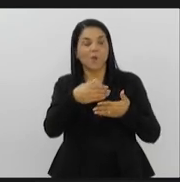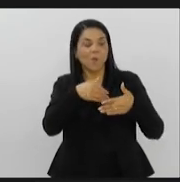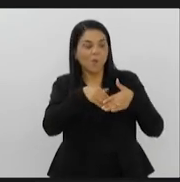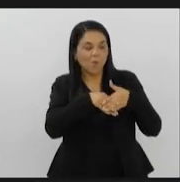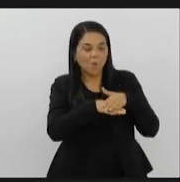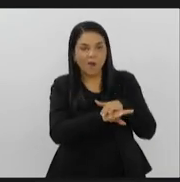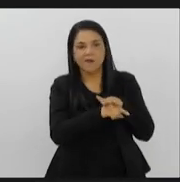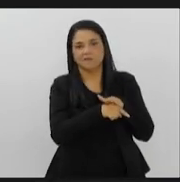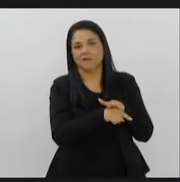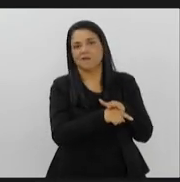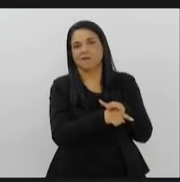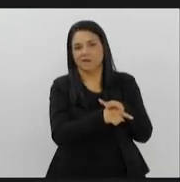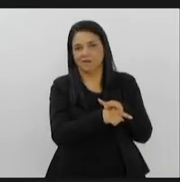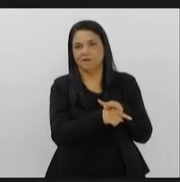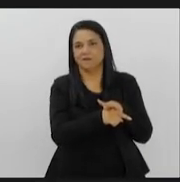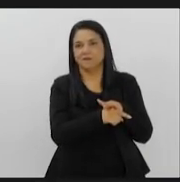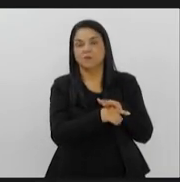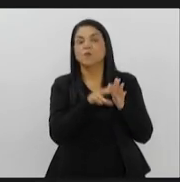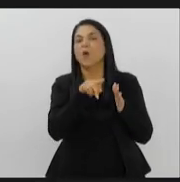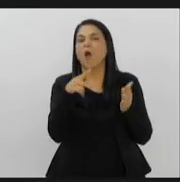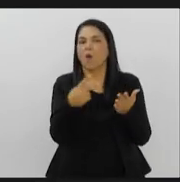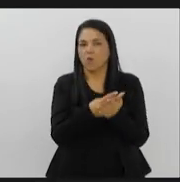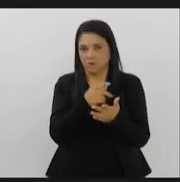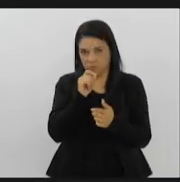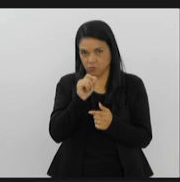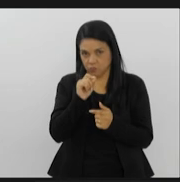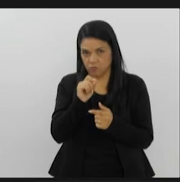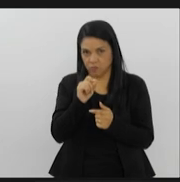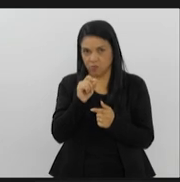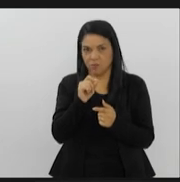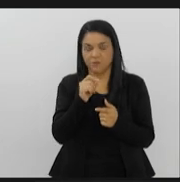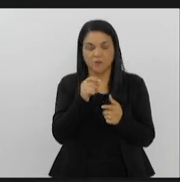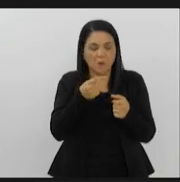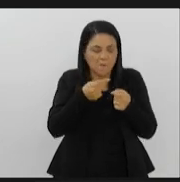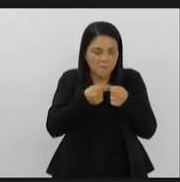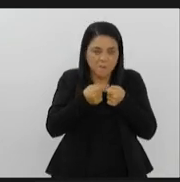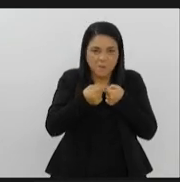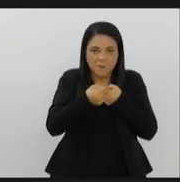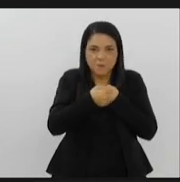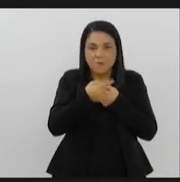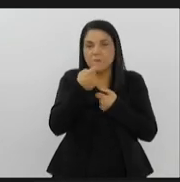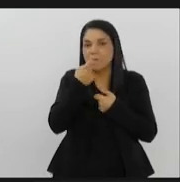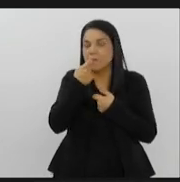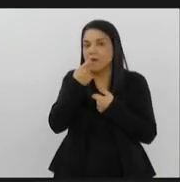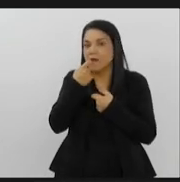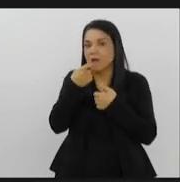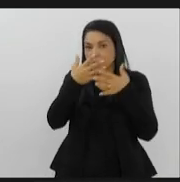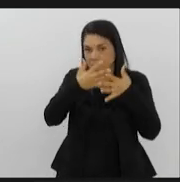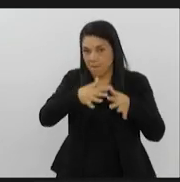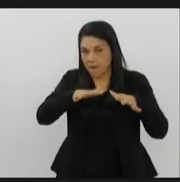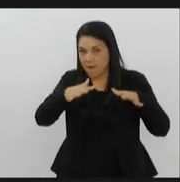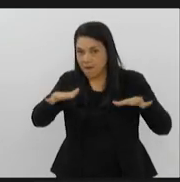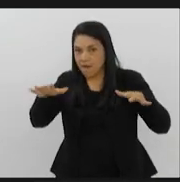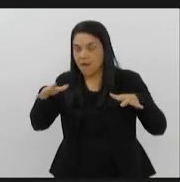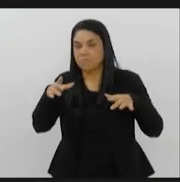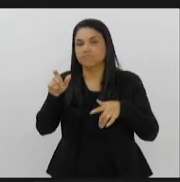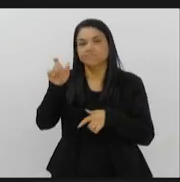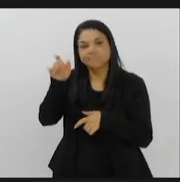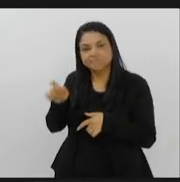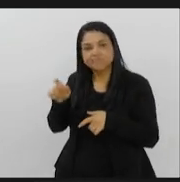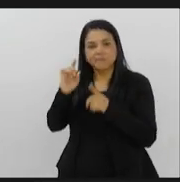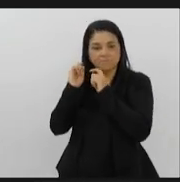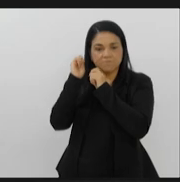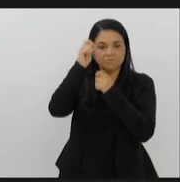seguinte, lá naqueles municípios que estão perto do mar, muitas vezes, o pescador não tem